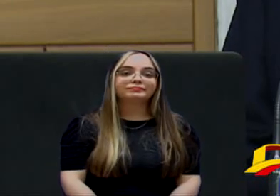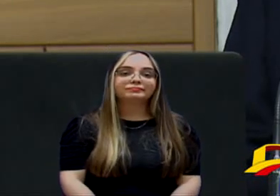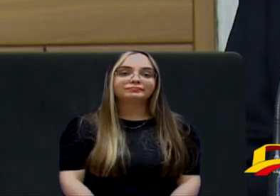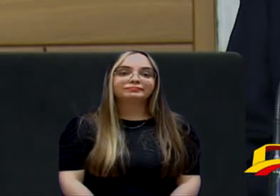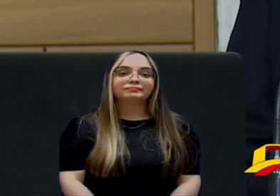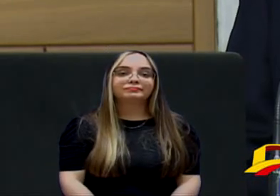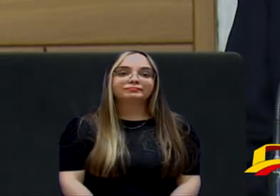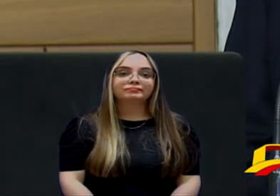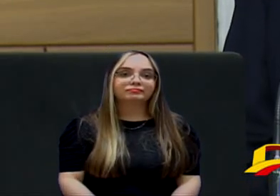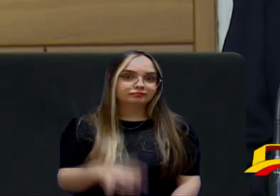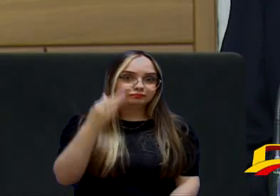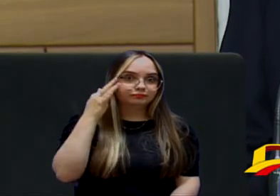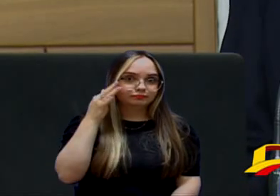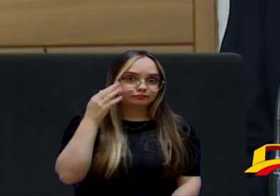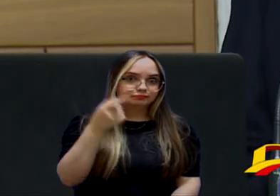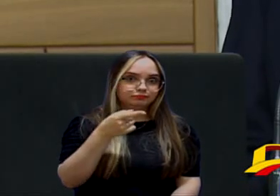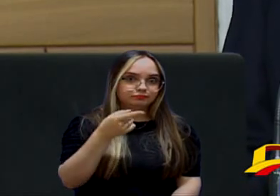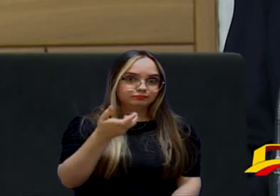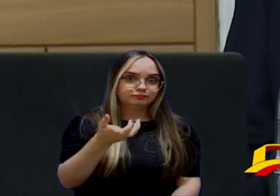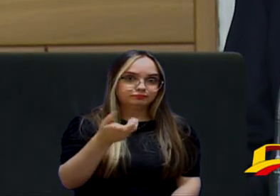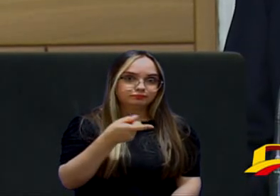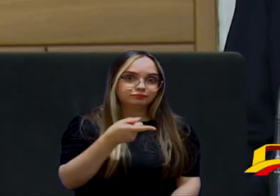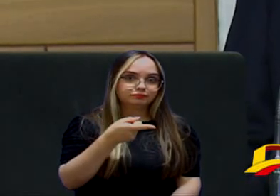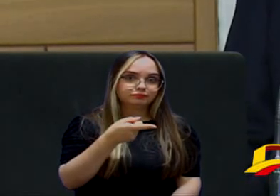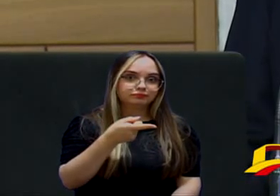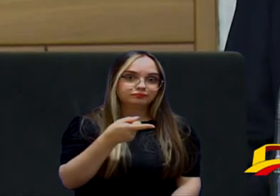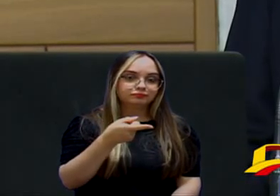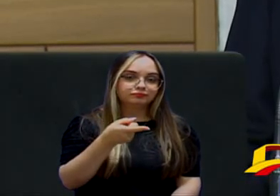Vereador Fausto vai falar também cadê ele